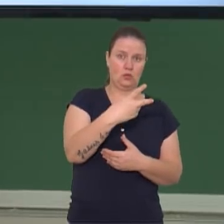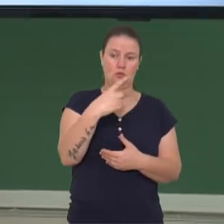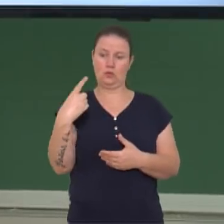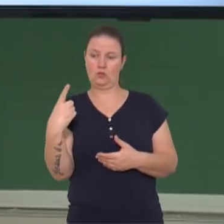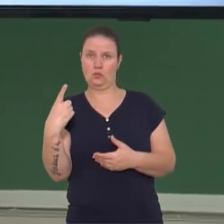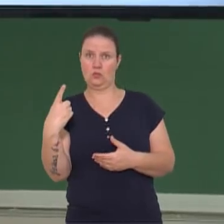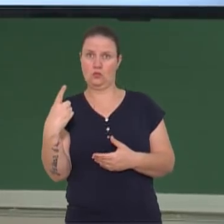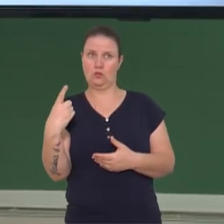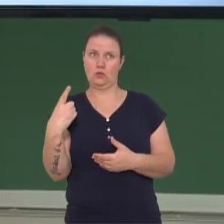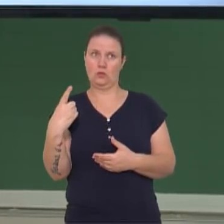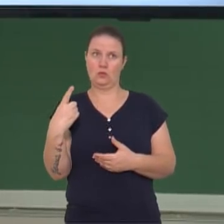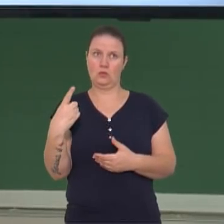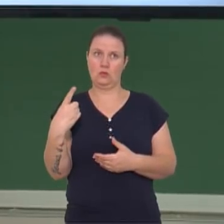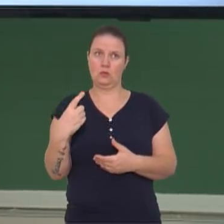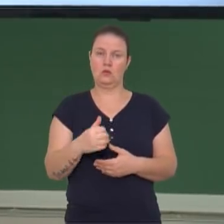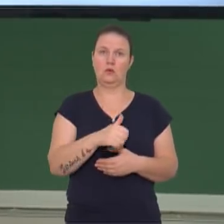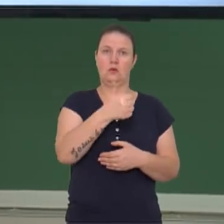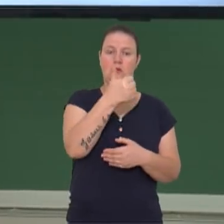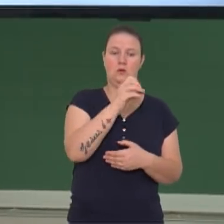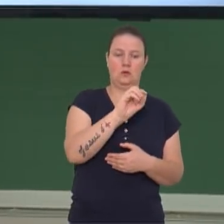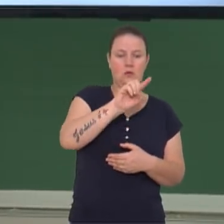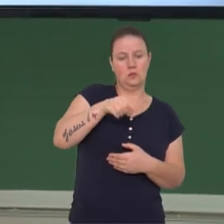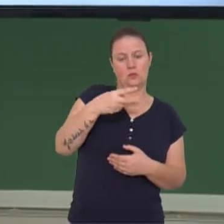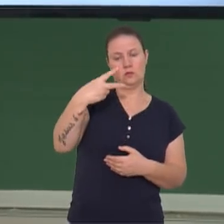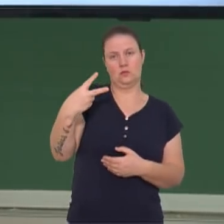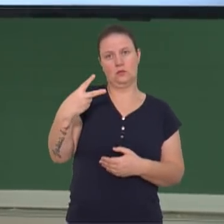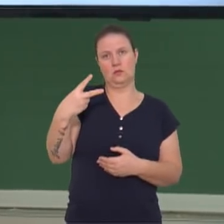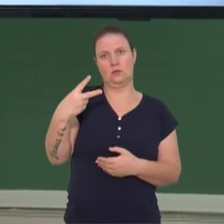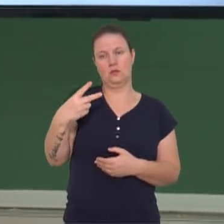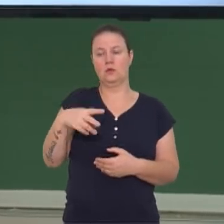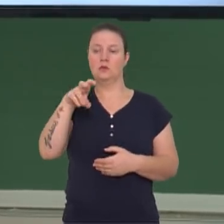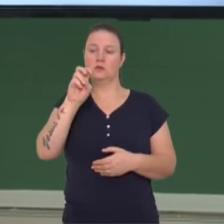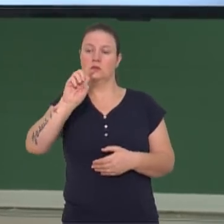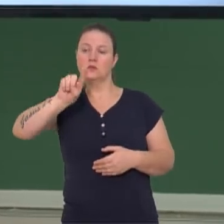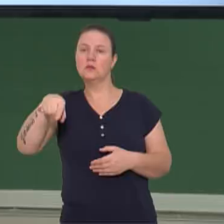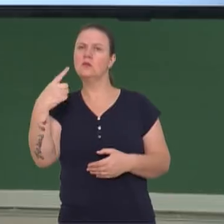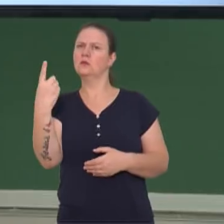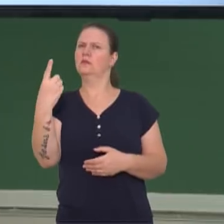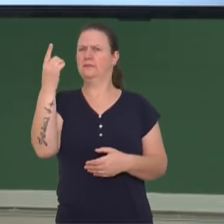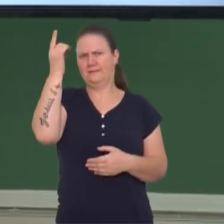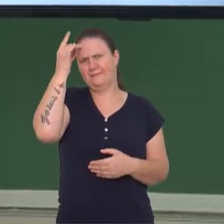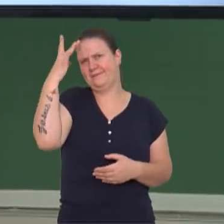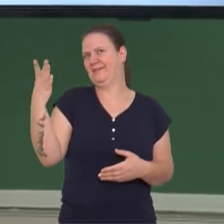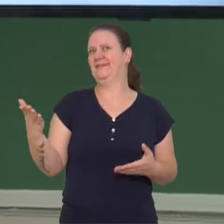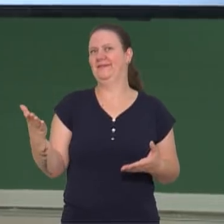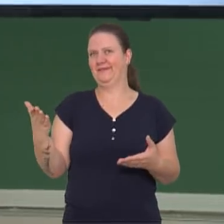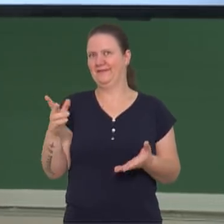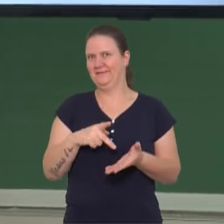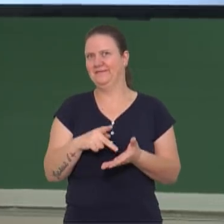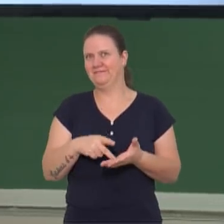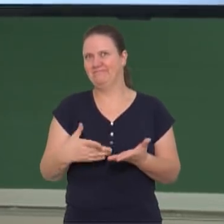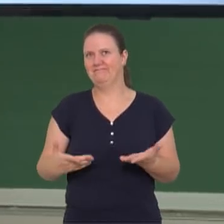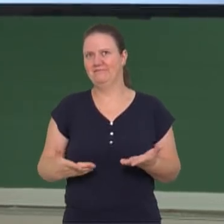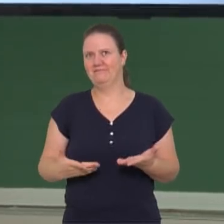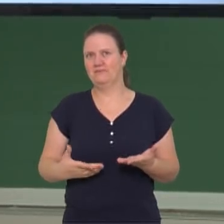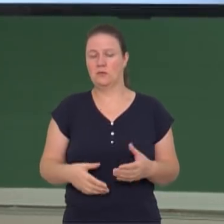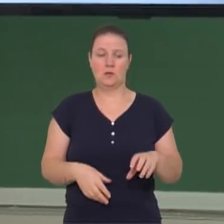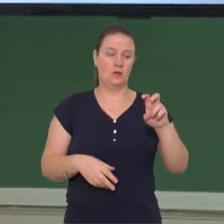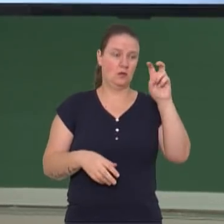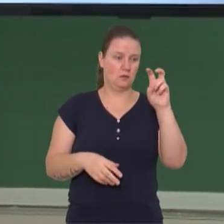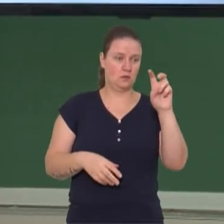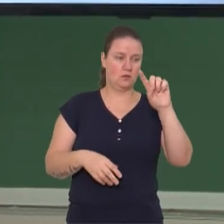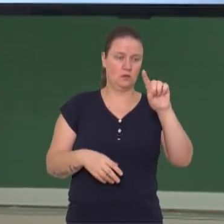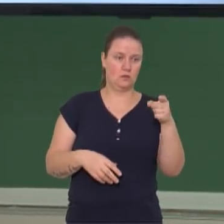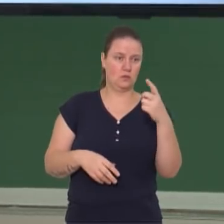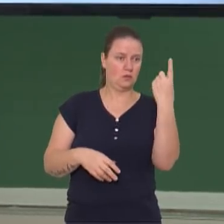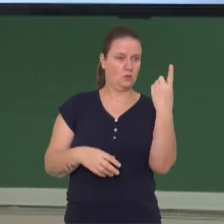a metade de 10,2 vai ser 5,1. Facinho, né? Se eu pegar 5,1 mais